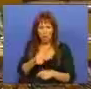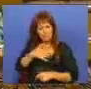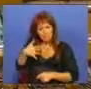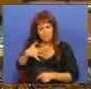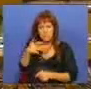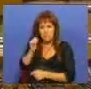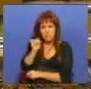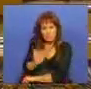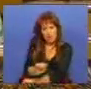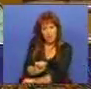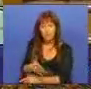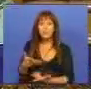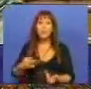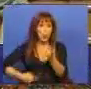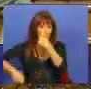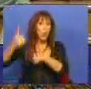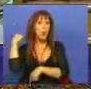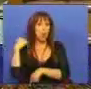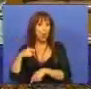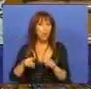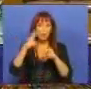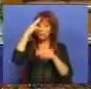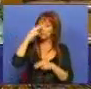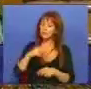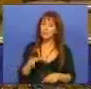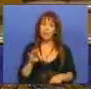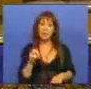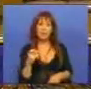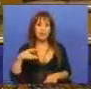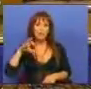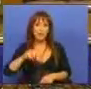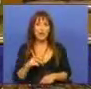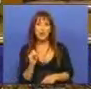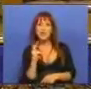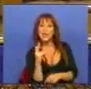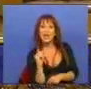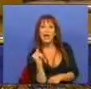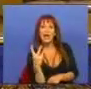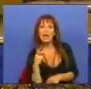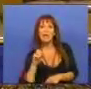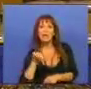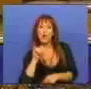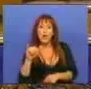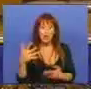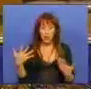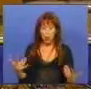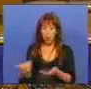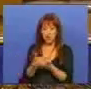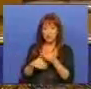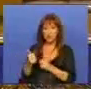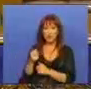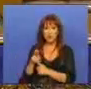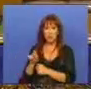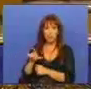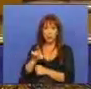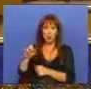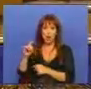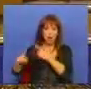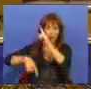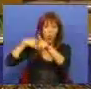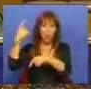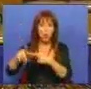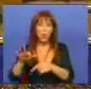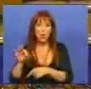património. Ontem, o Palácio do Freixo e o Rivoli. Hoje, o Mercado do Bolhão. Amanhã,